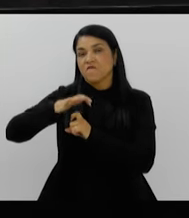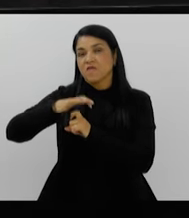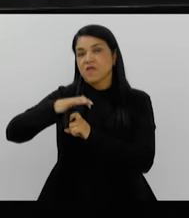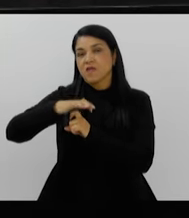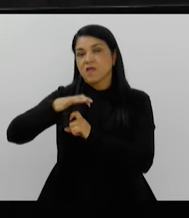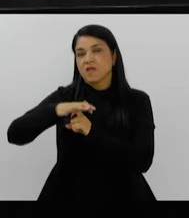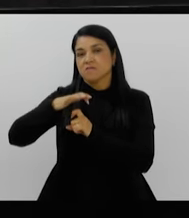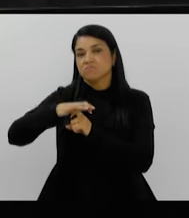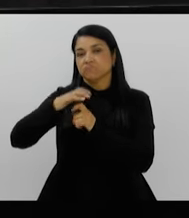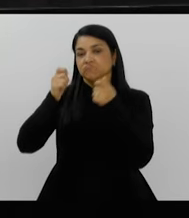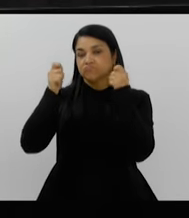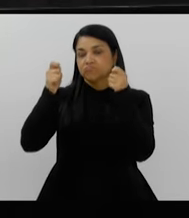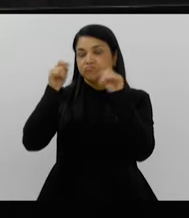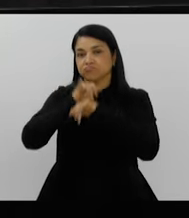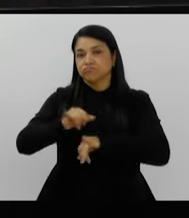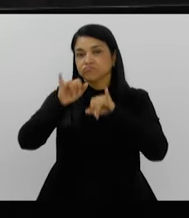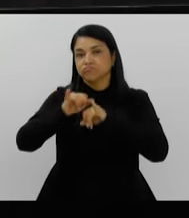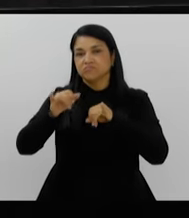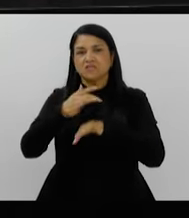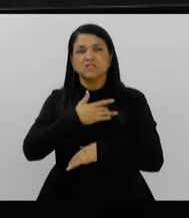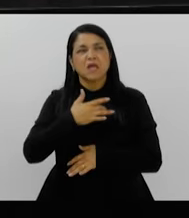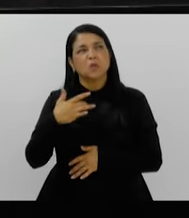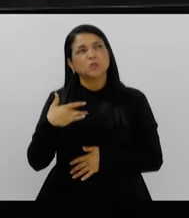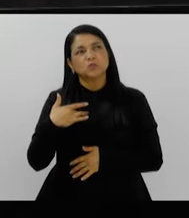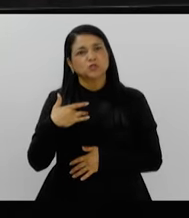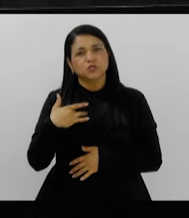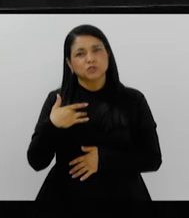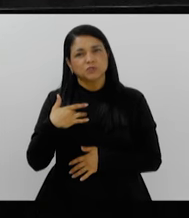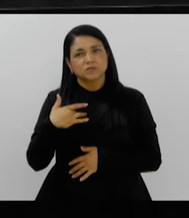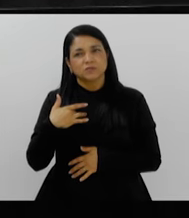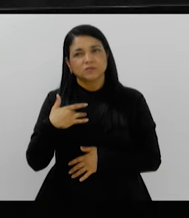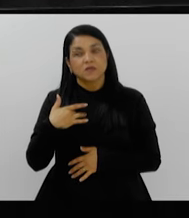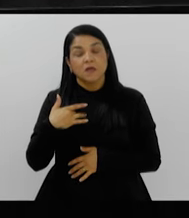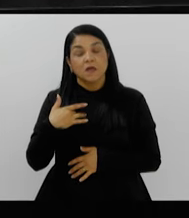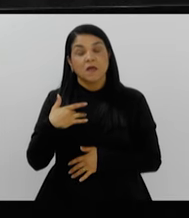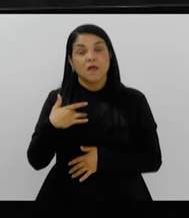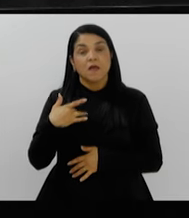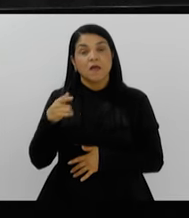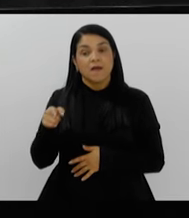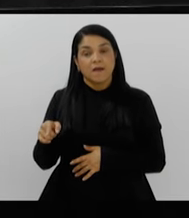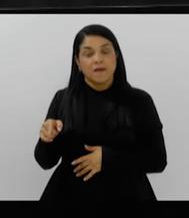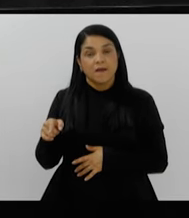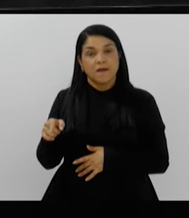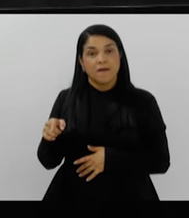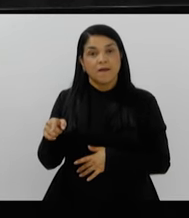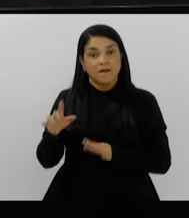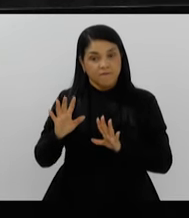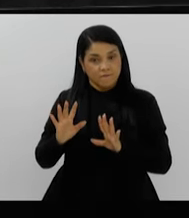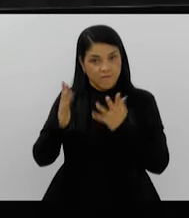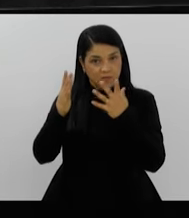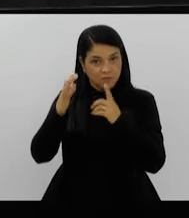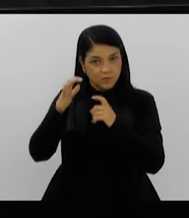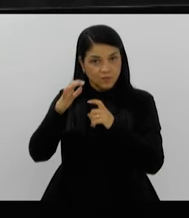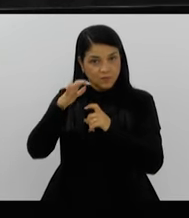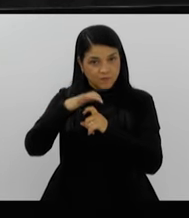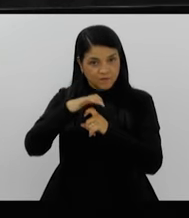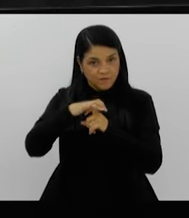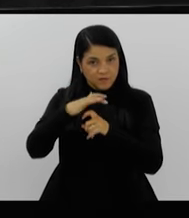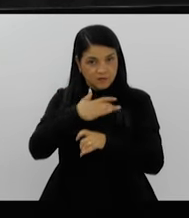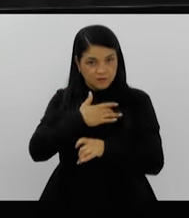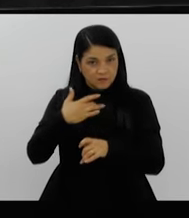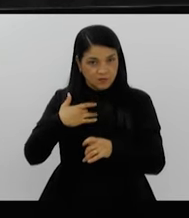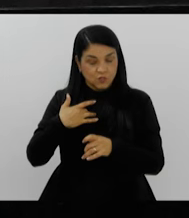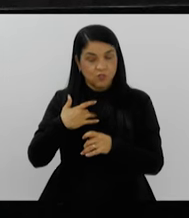de alguma coisa de saúde, não é? Mas este evento, ele também